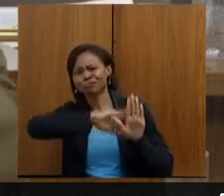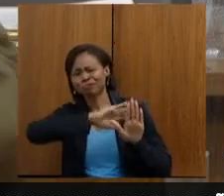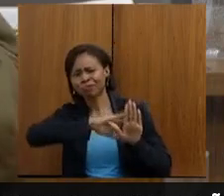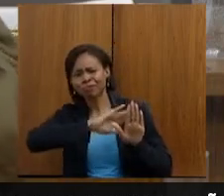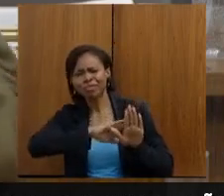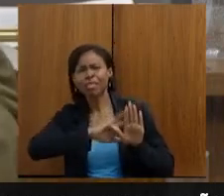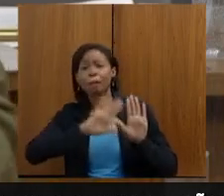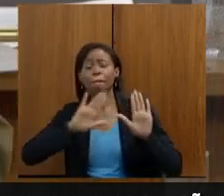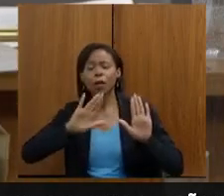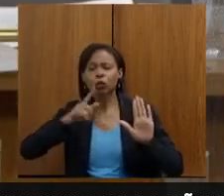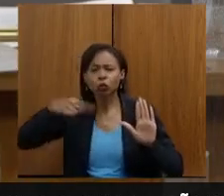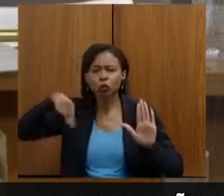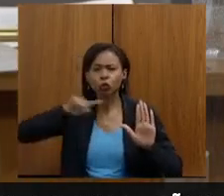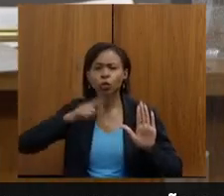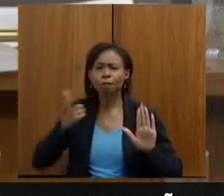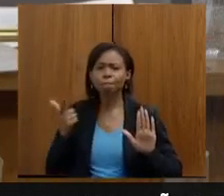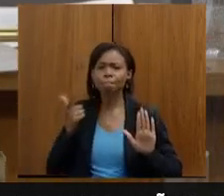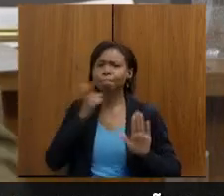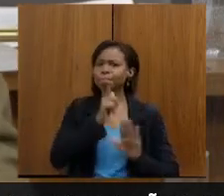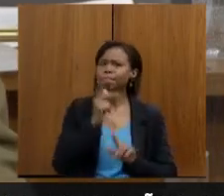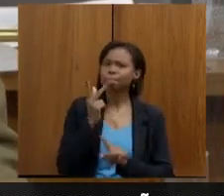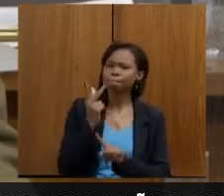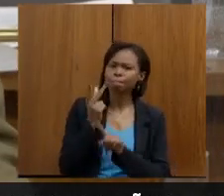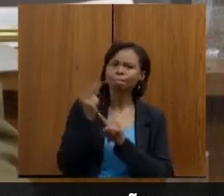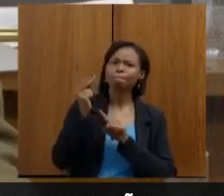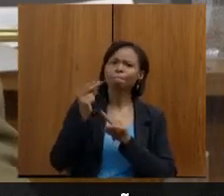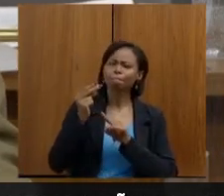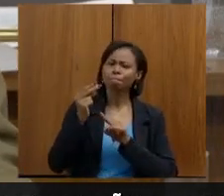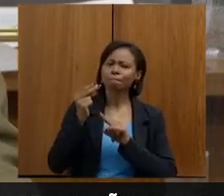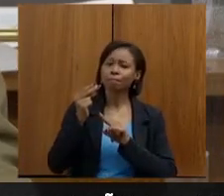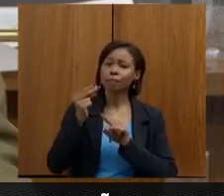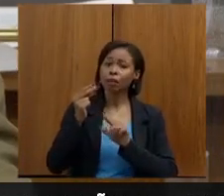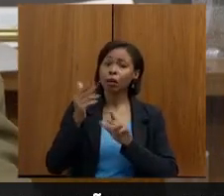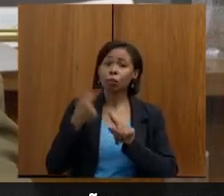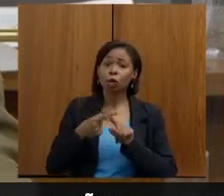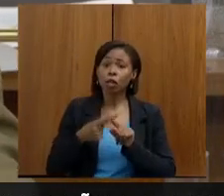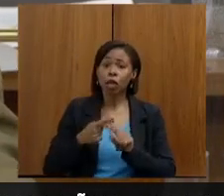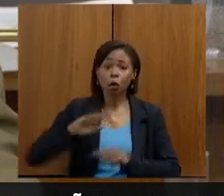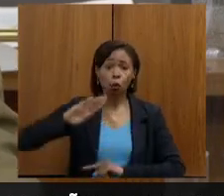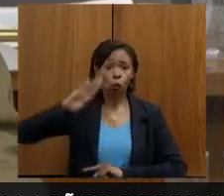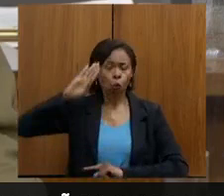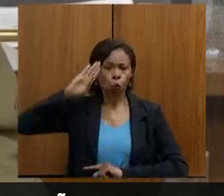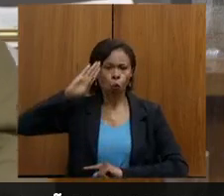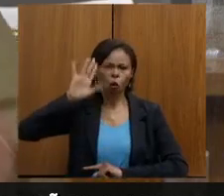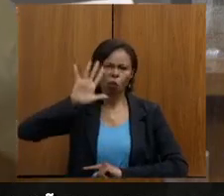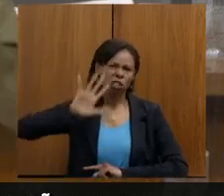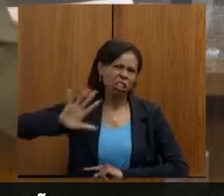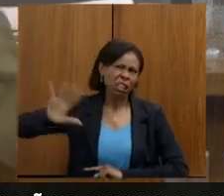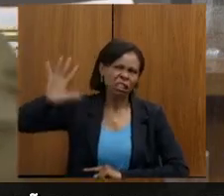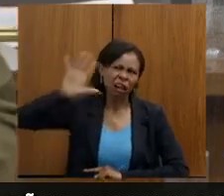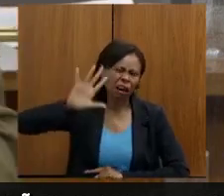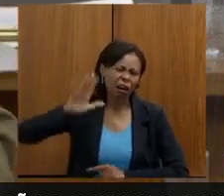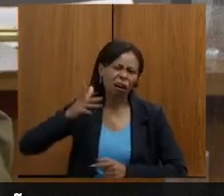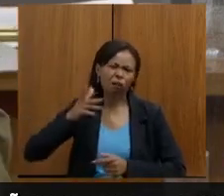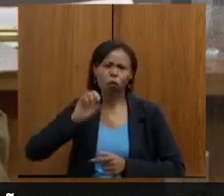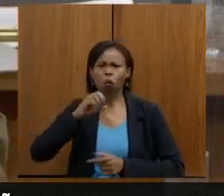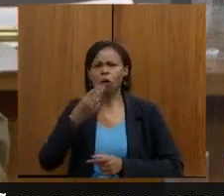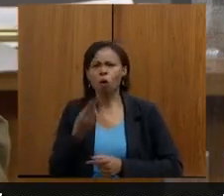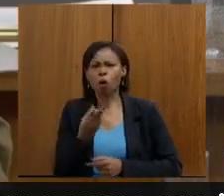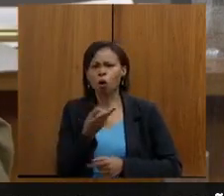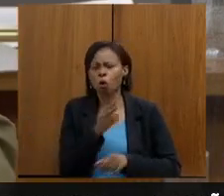e isso a gente conseguiu é que a nossa troca fizesse é impossível ou seja ele geral sejam comando de